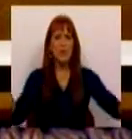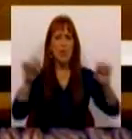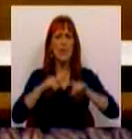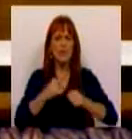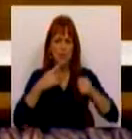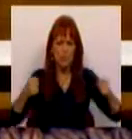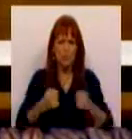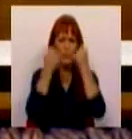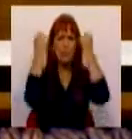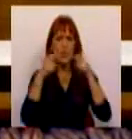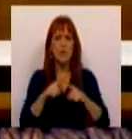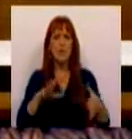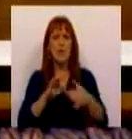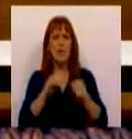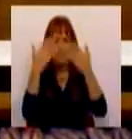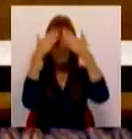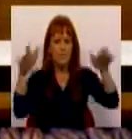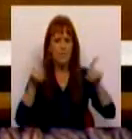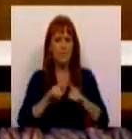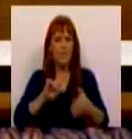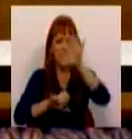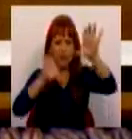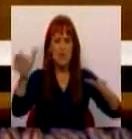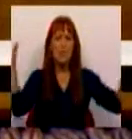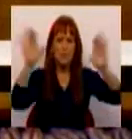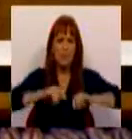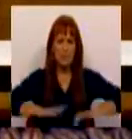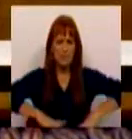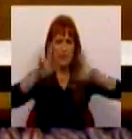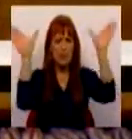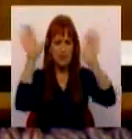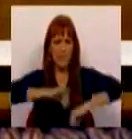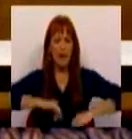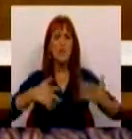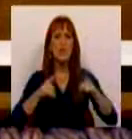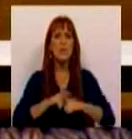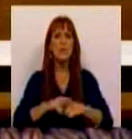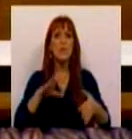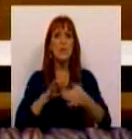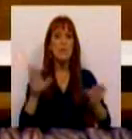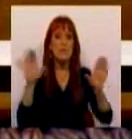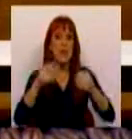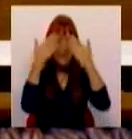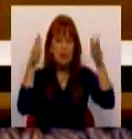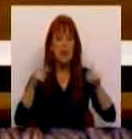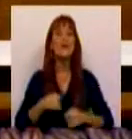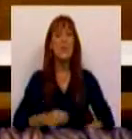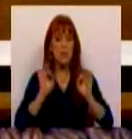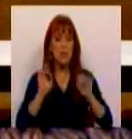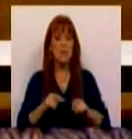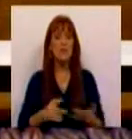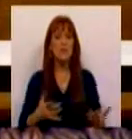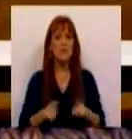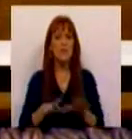enorme desafio, o de aprofundar a democracia, descentralizando mais, desenvolvendo mais, democratizando mais. Estou certa, para